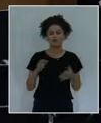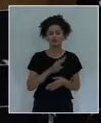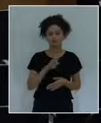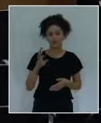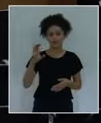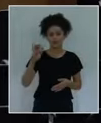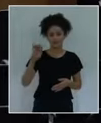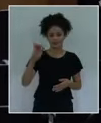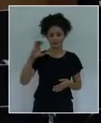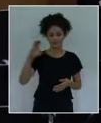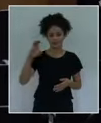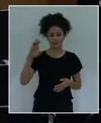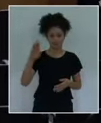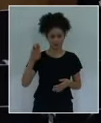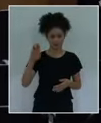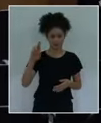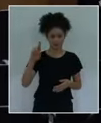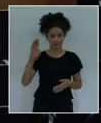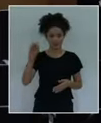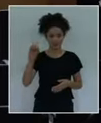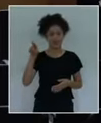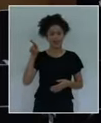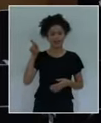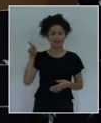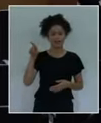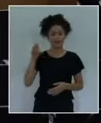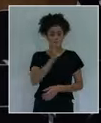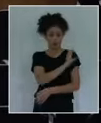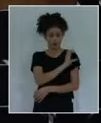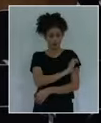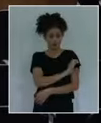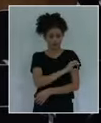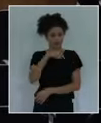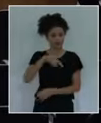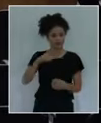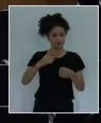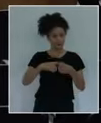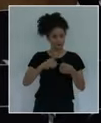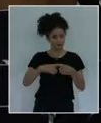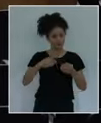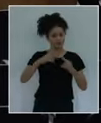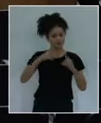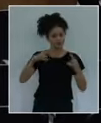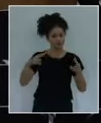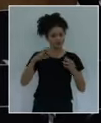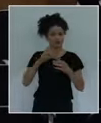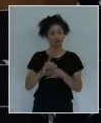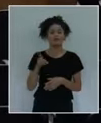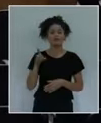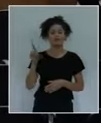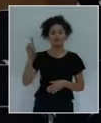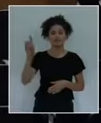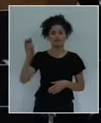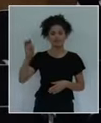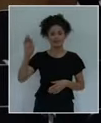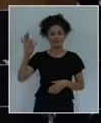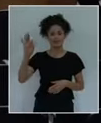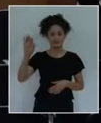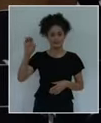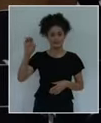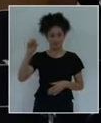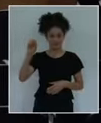Cícero Augusto Cruz Gomides, coordenador municipal da Defesa Civil de Ponte Nova. O assunto que o traz